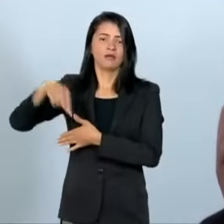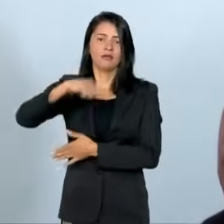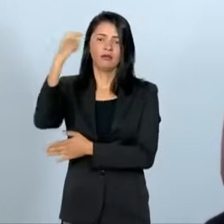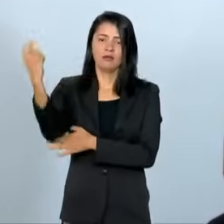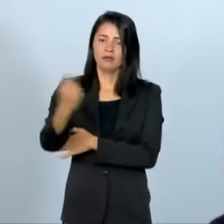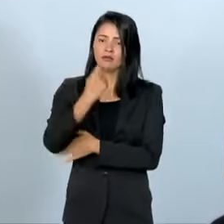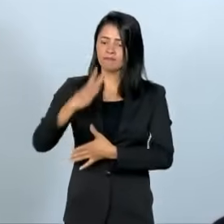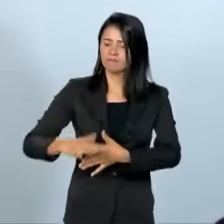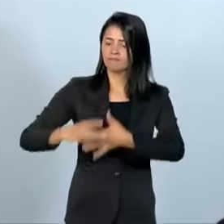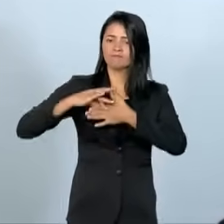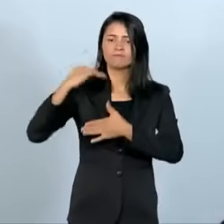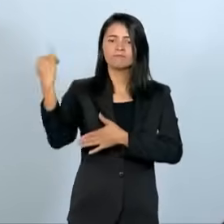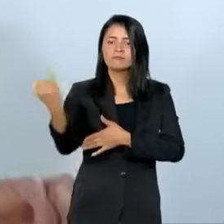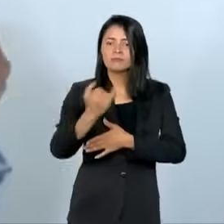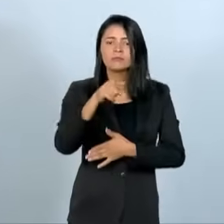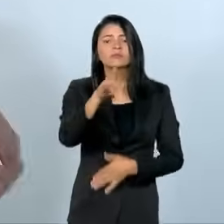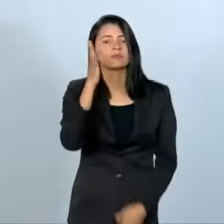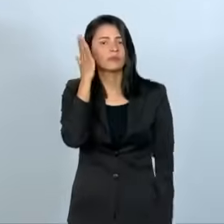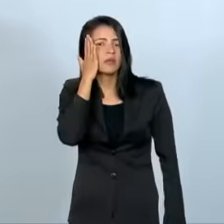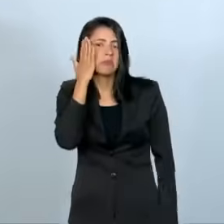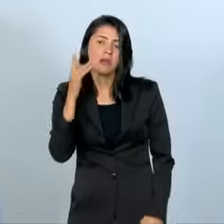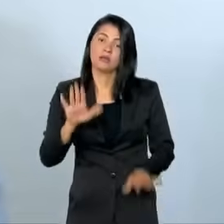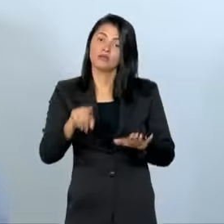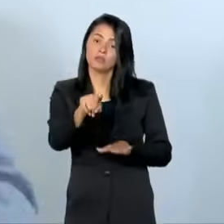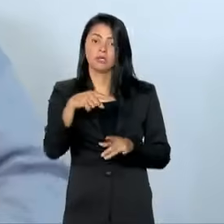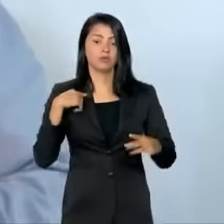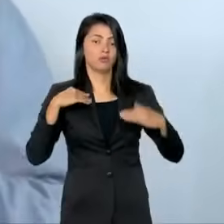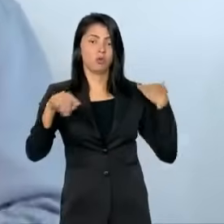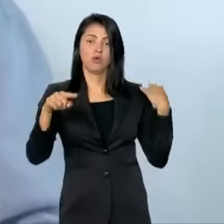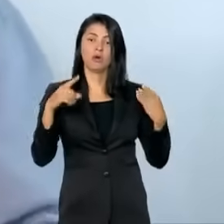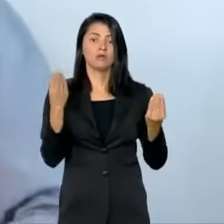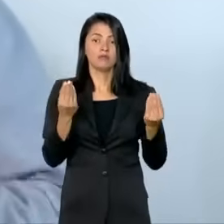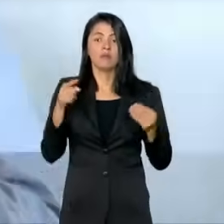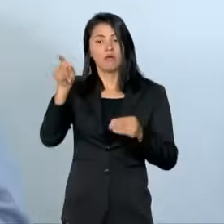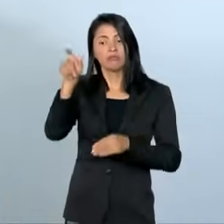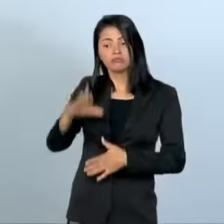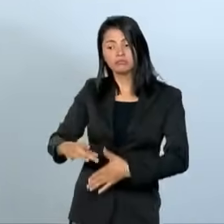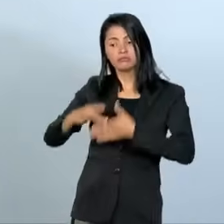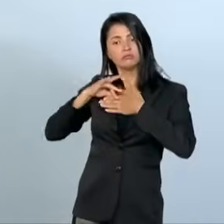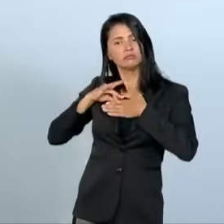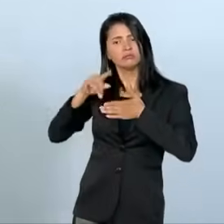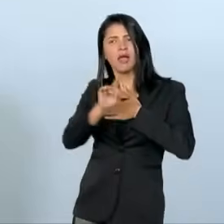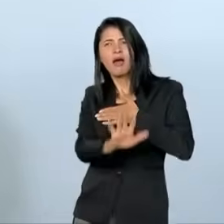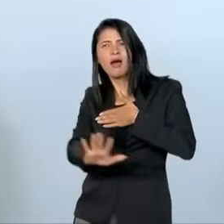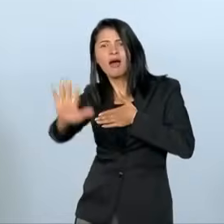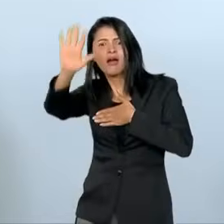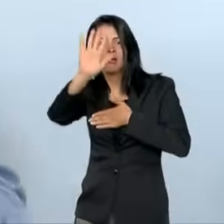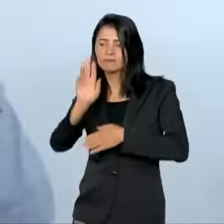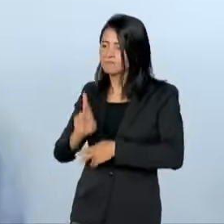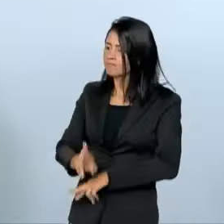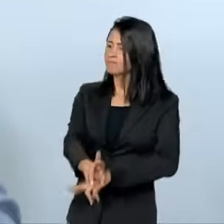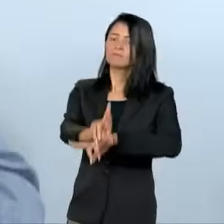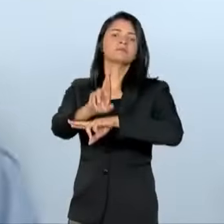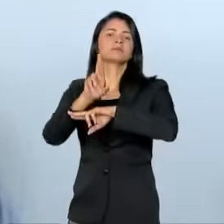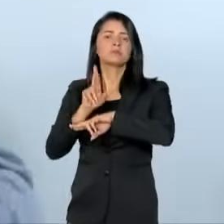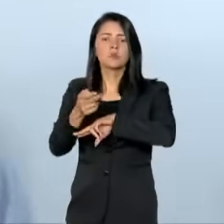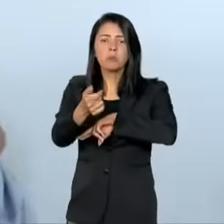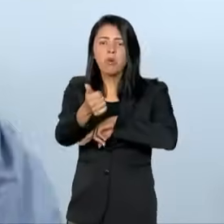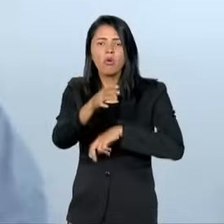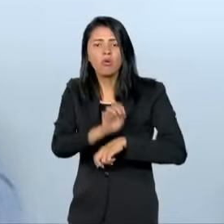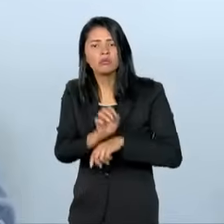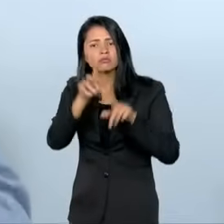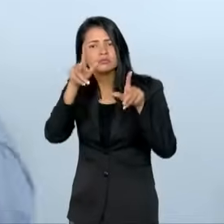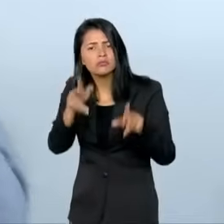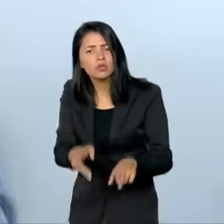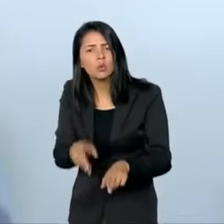extremamente importantes, sabe, que você pode não concordar, mas eram lideranças de dimensão nacional. Poucos Estados tiveram